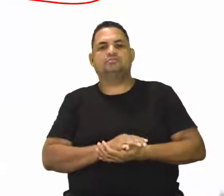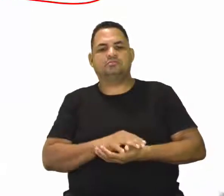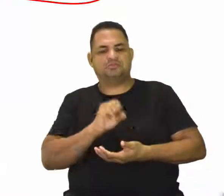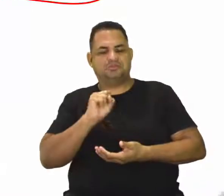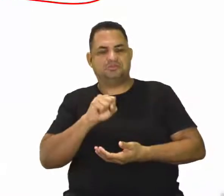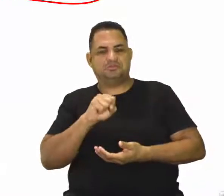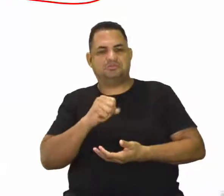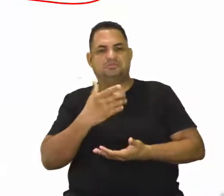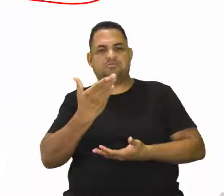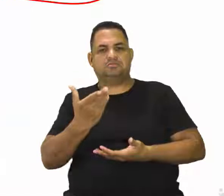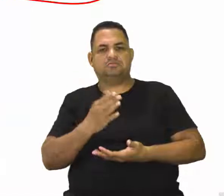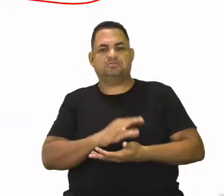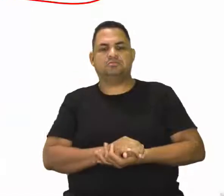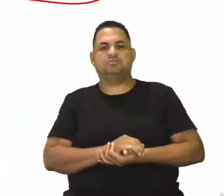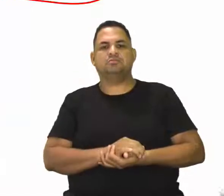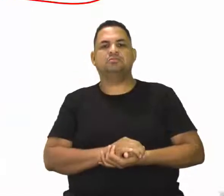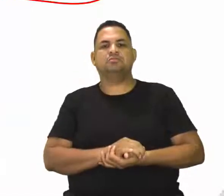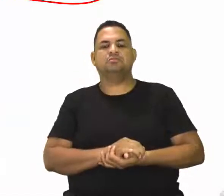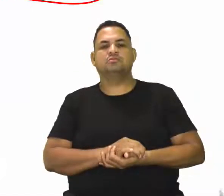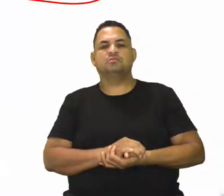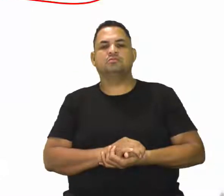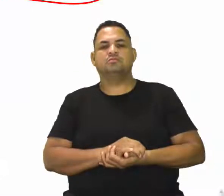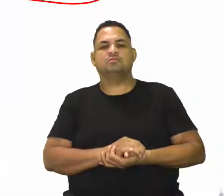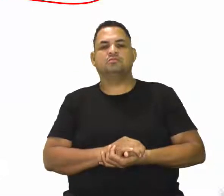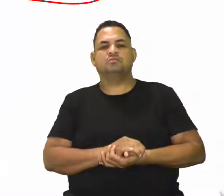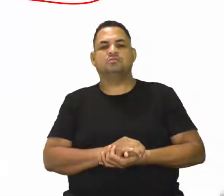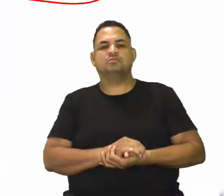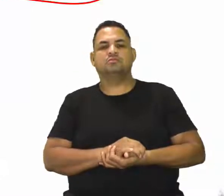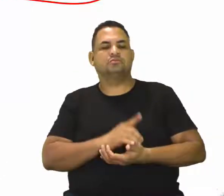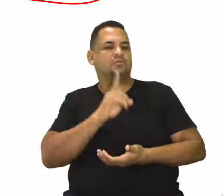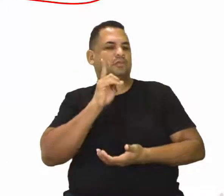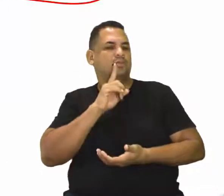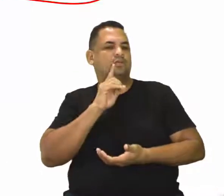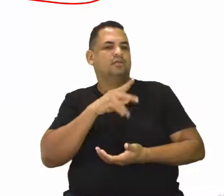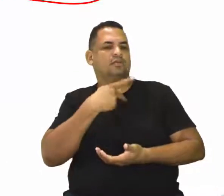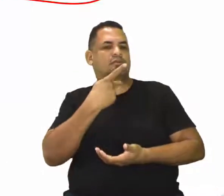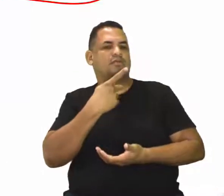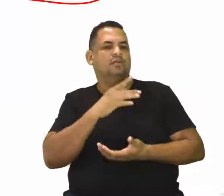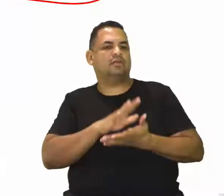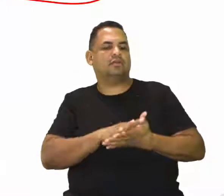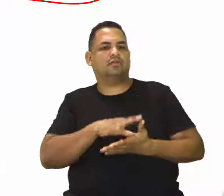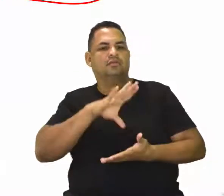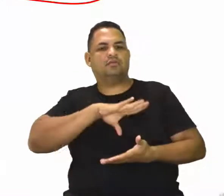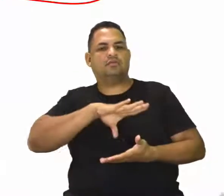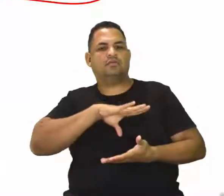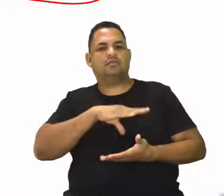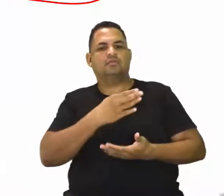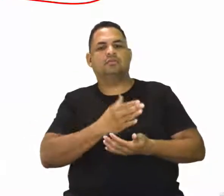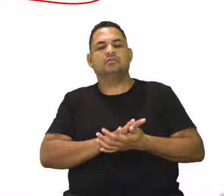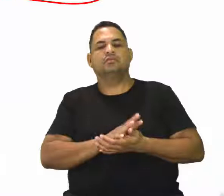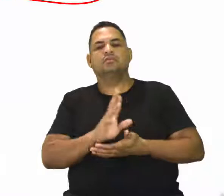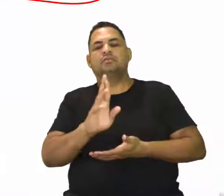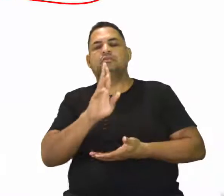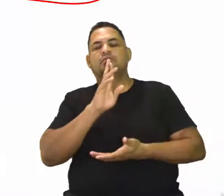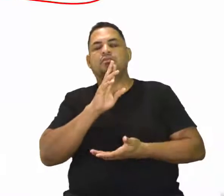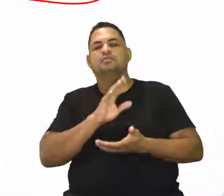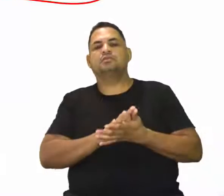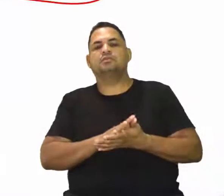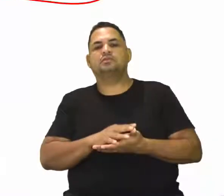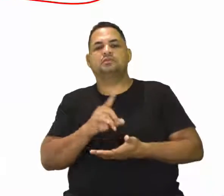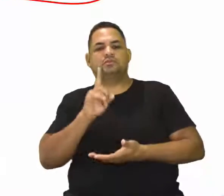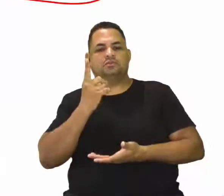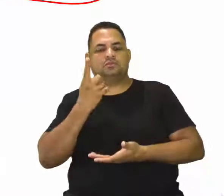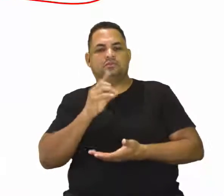yes, sim, em inglês. O americano fala em português. E o cara responde em inglês. Onde?